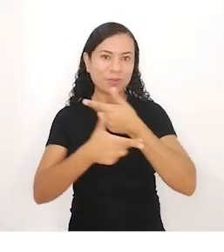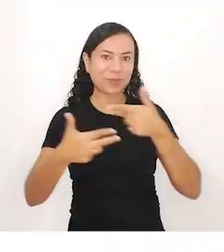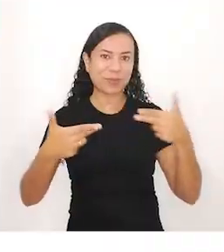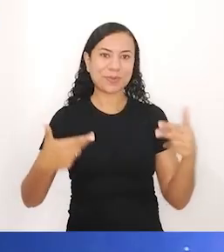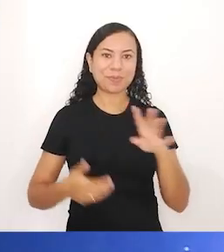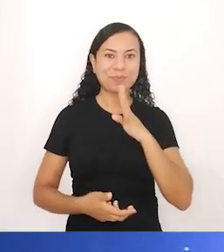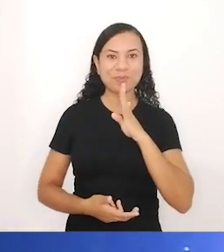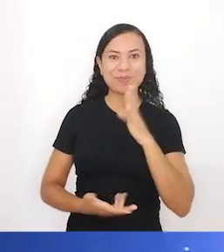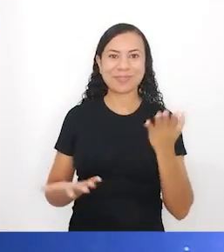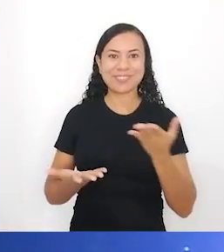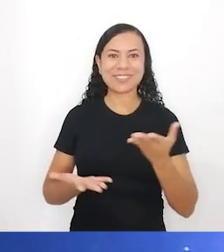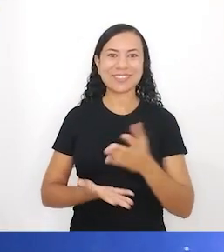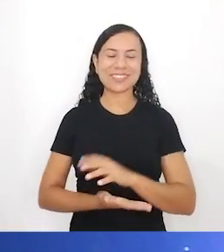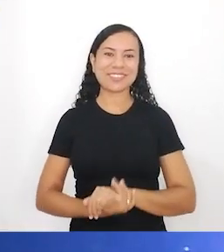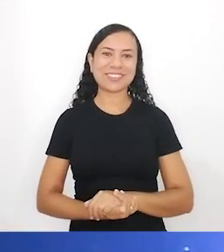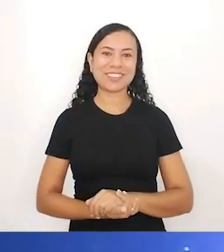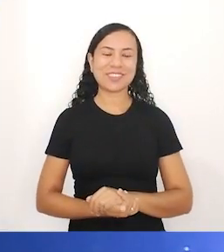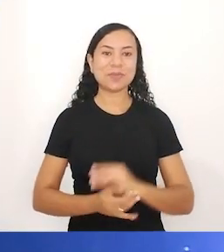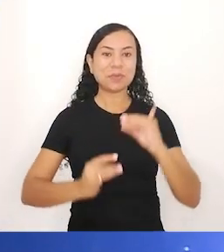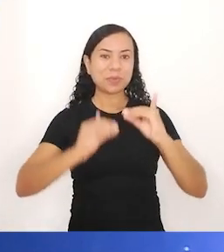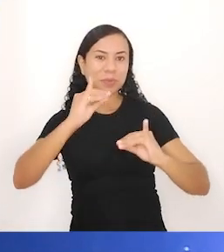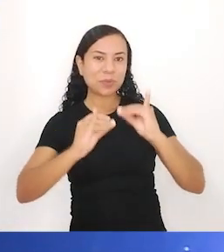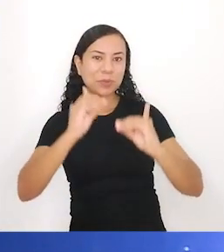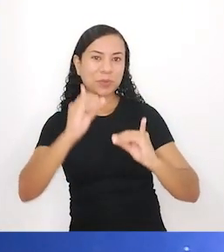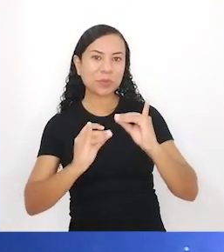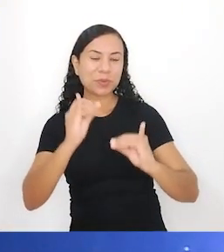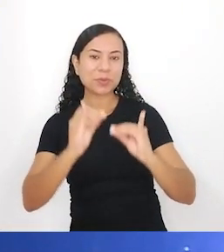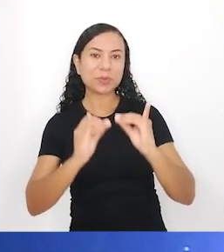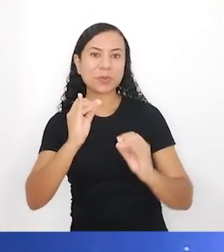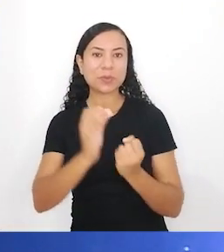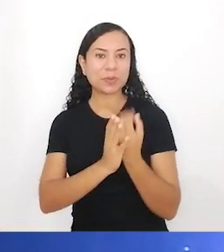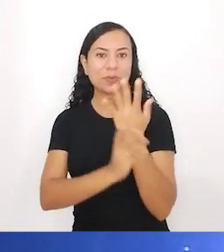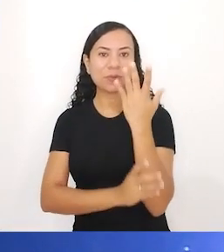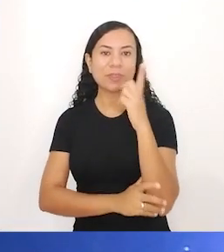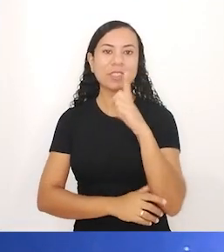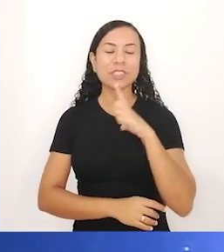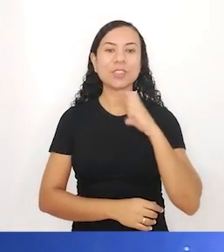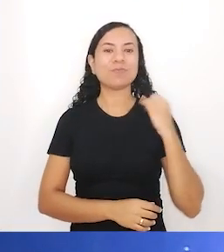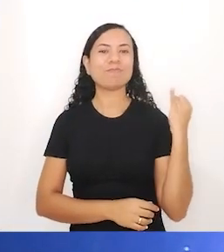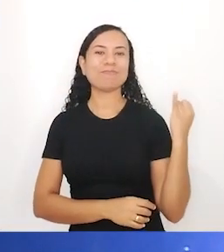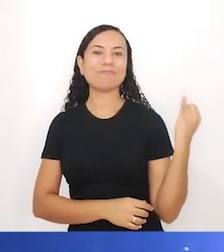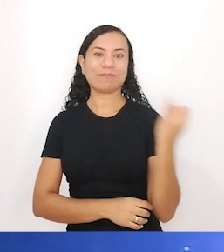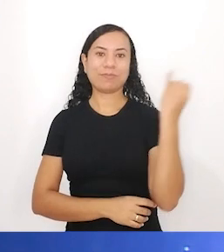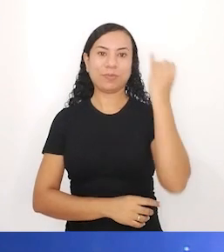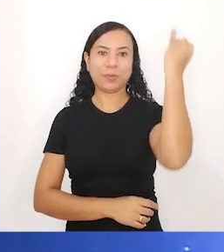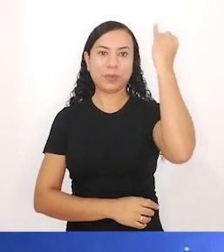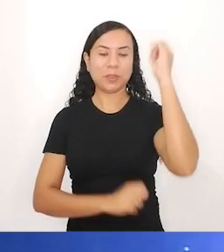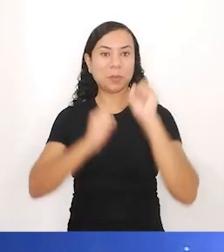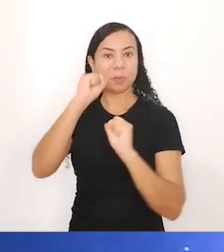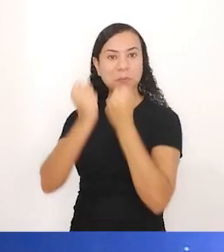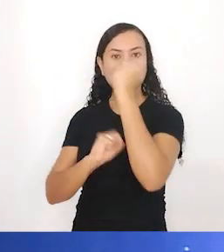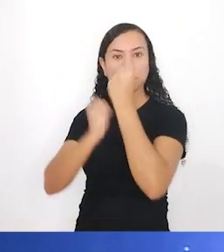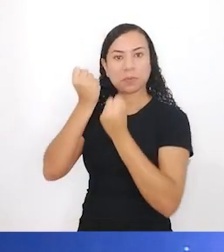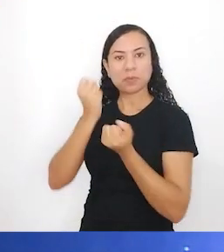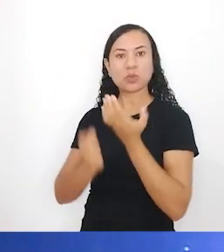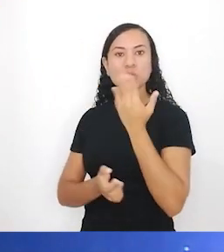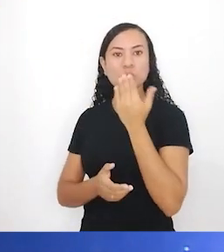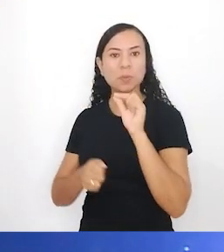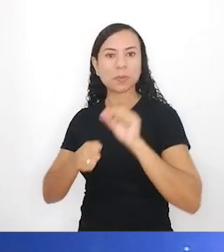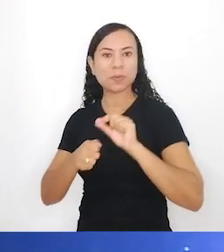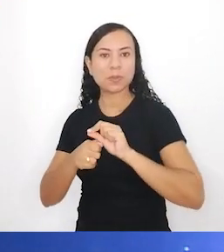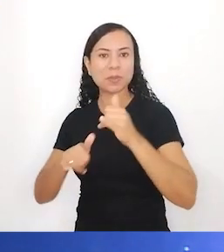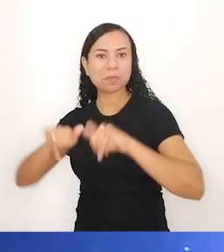Vamos conhecê-los? Os hormônios vegetais têm uma grande importância para a indústria de alimentos